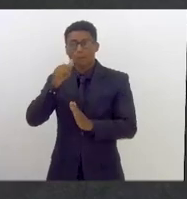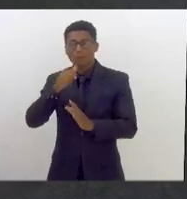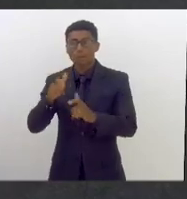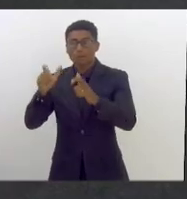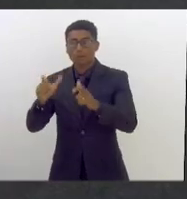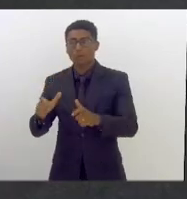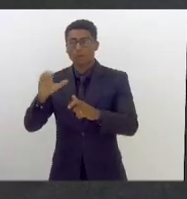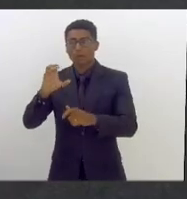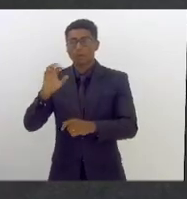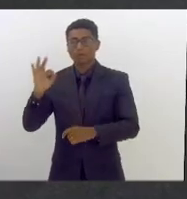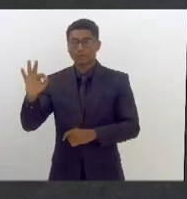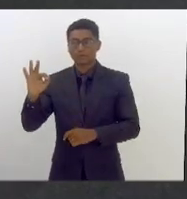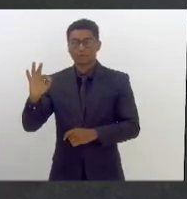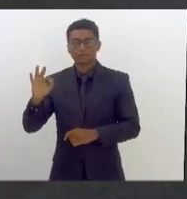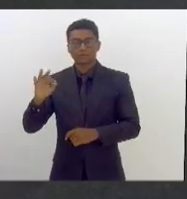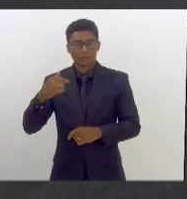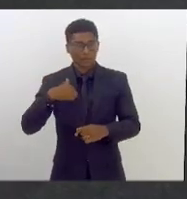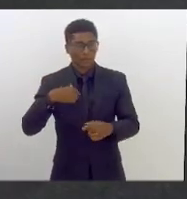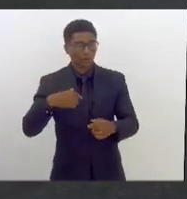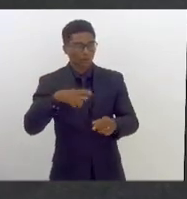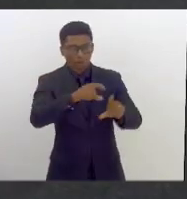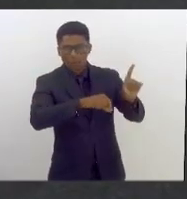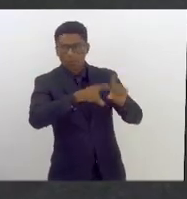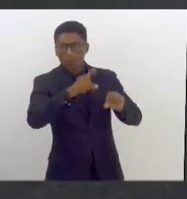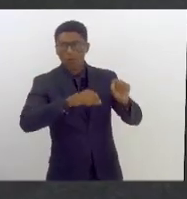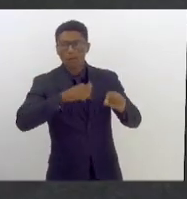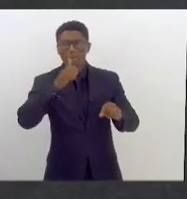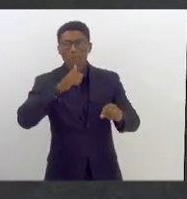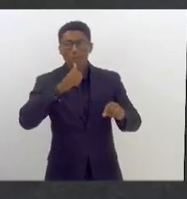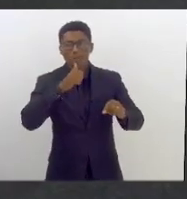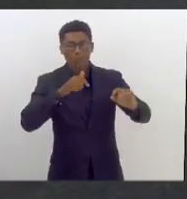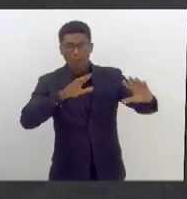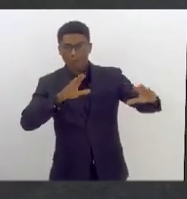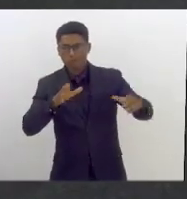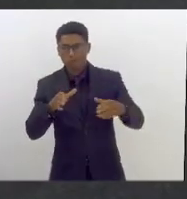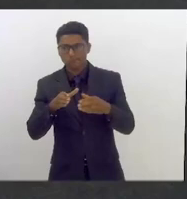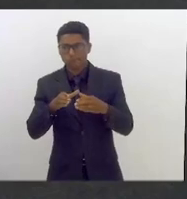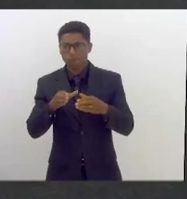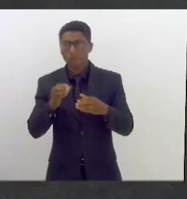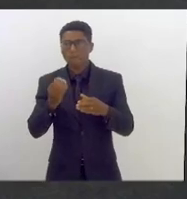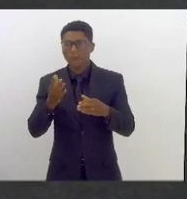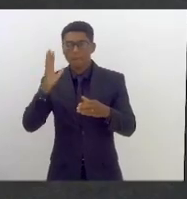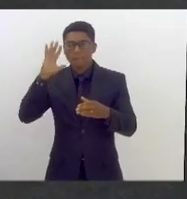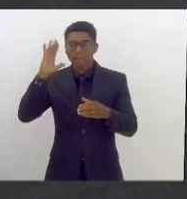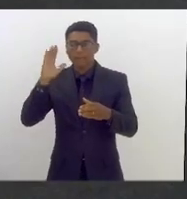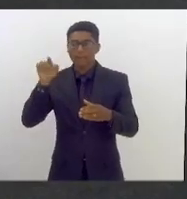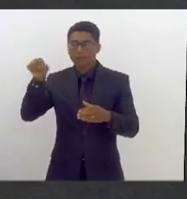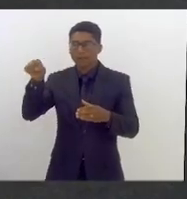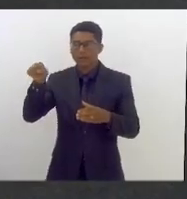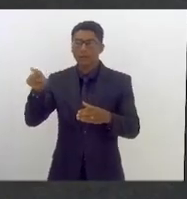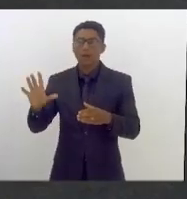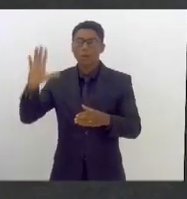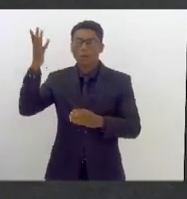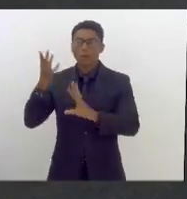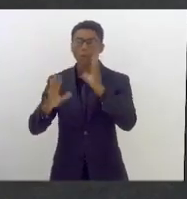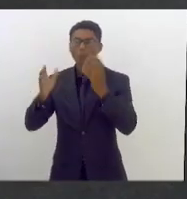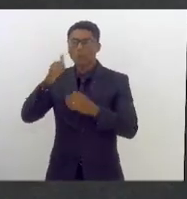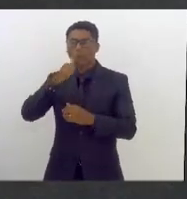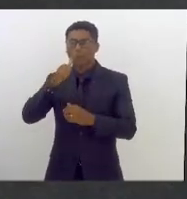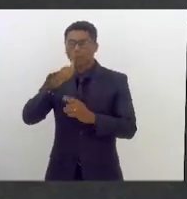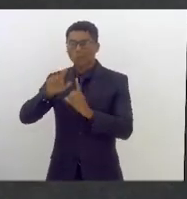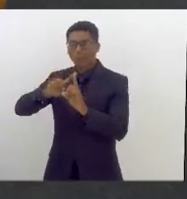mulheres para pensar juntas o que tinha acontecido com aquelas outras mulheres que perderam seus filhos, também por uma lógica